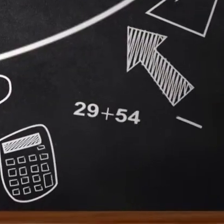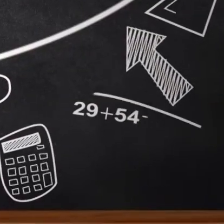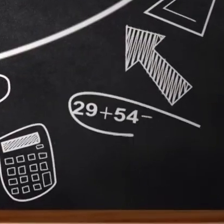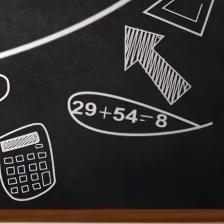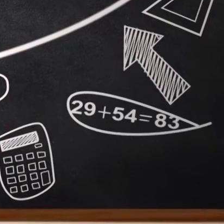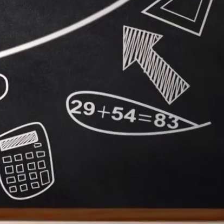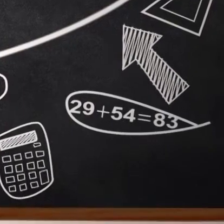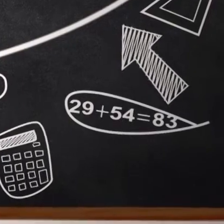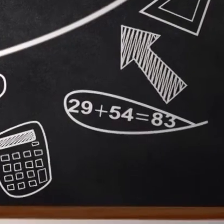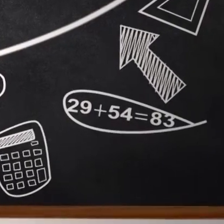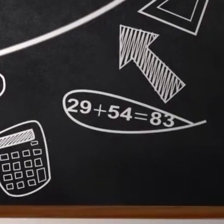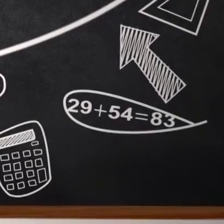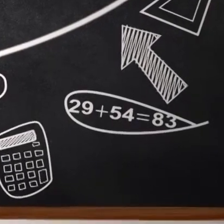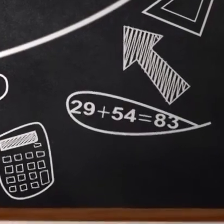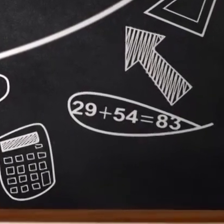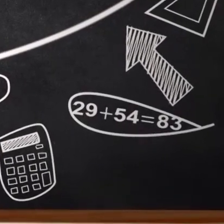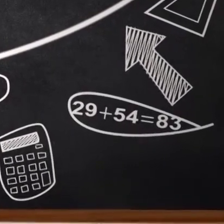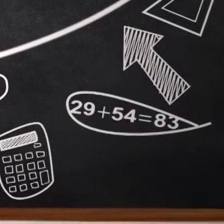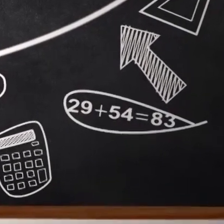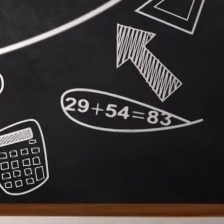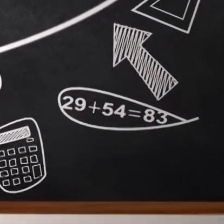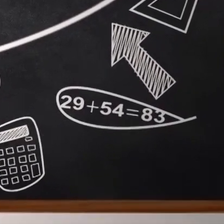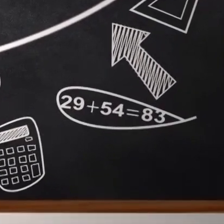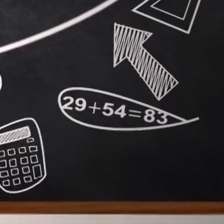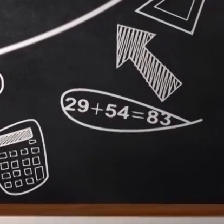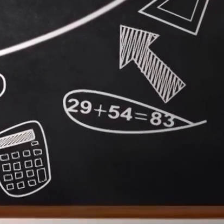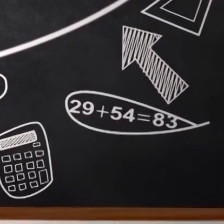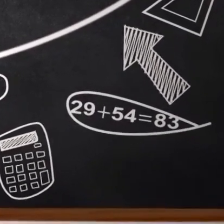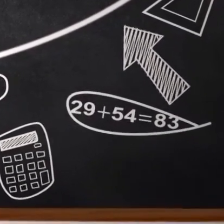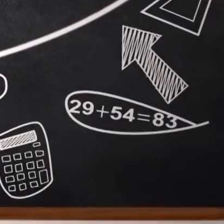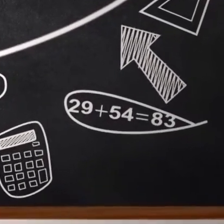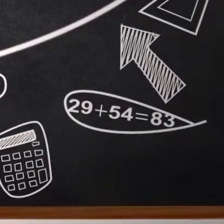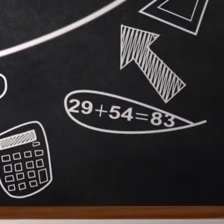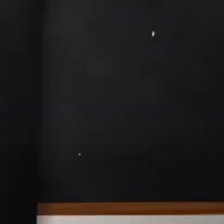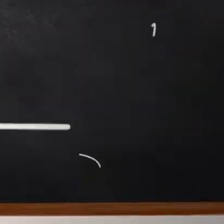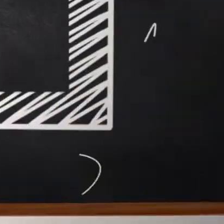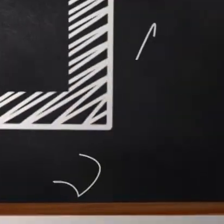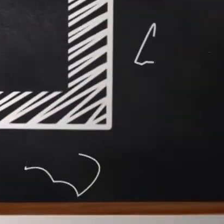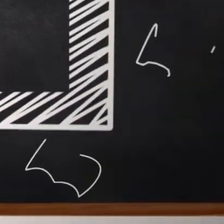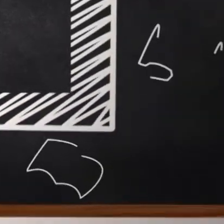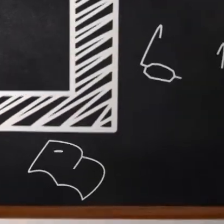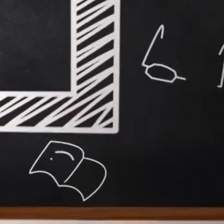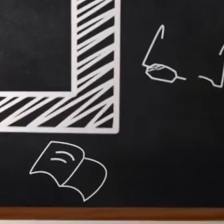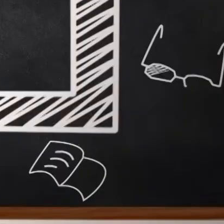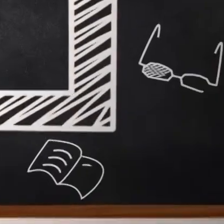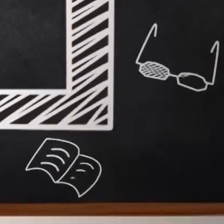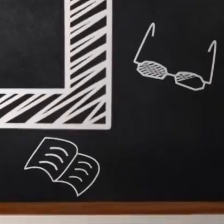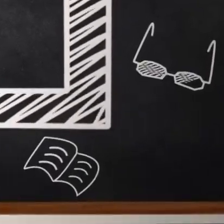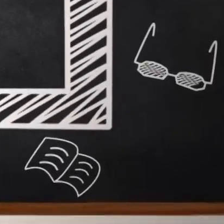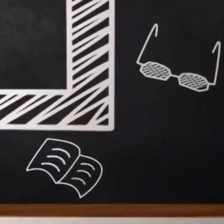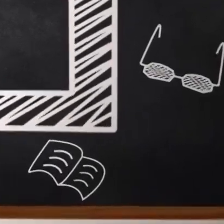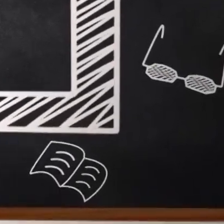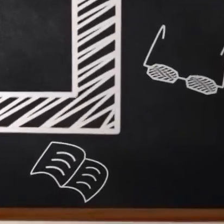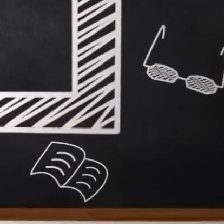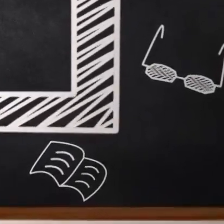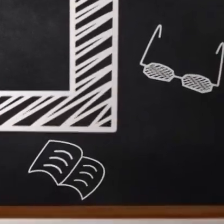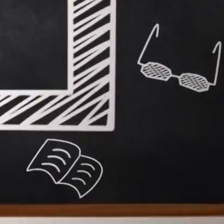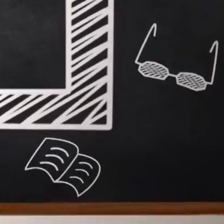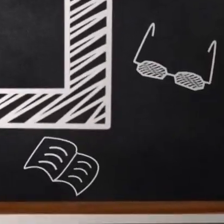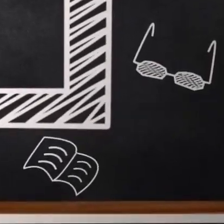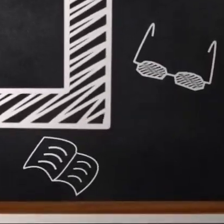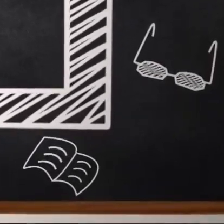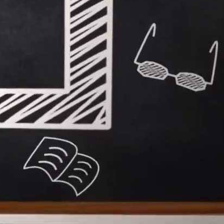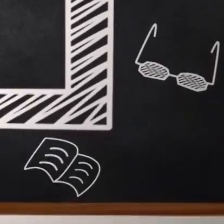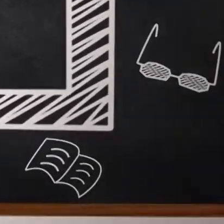vão encontrar todas as nossas aulas anteriores e nossas aulas futuras, nossas aulas de hoje, então tudo aquilo que vai